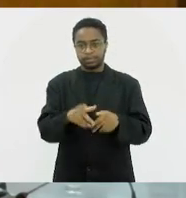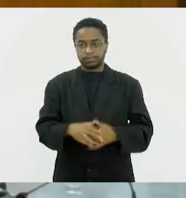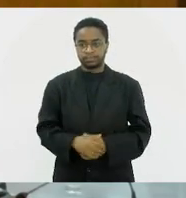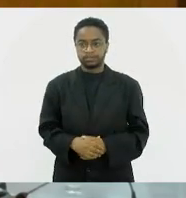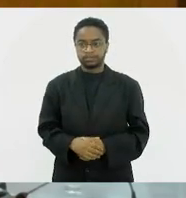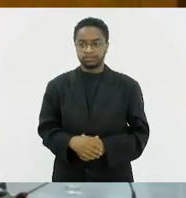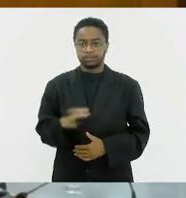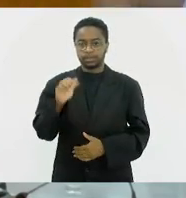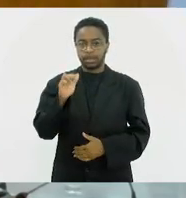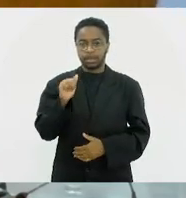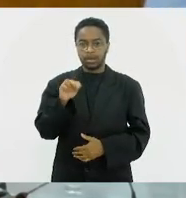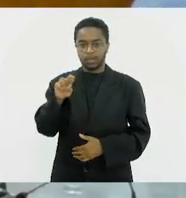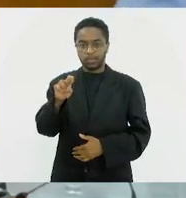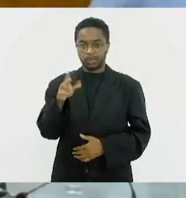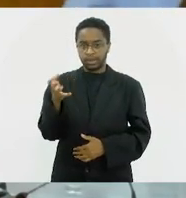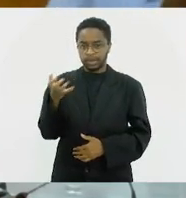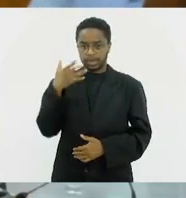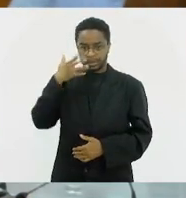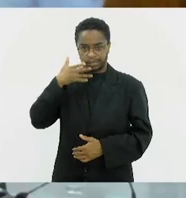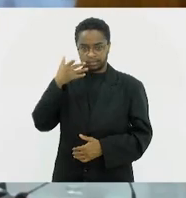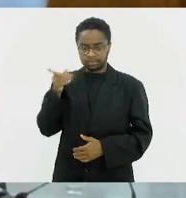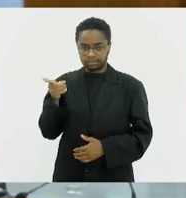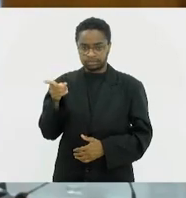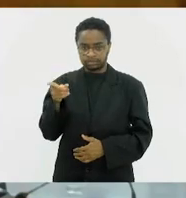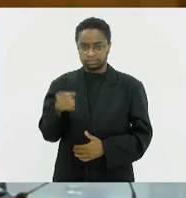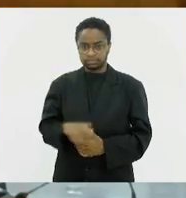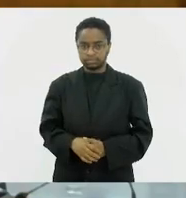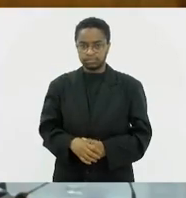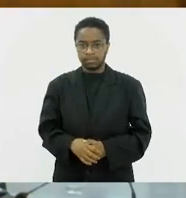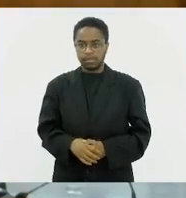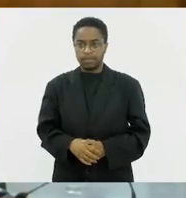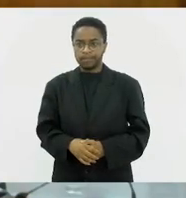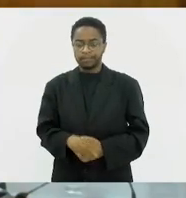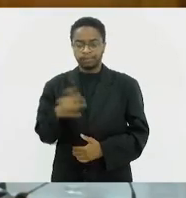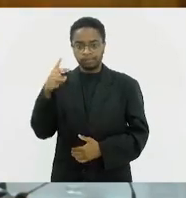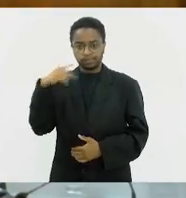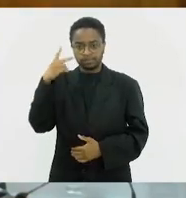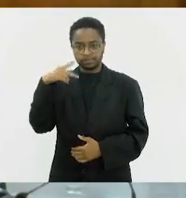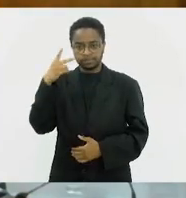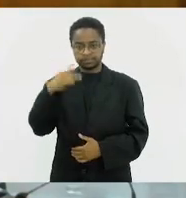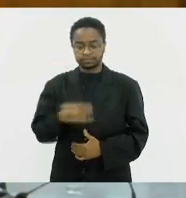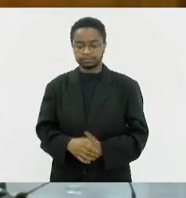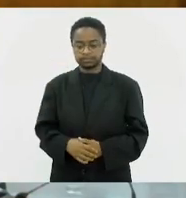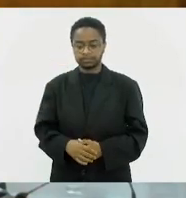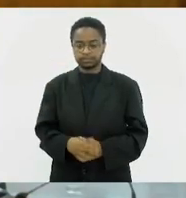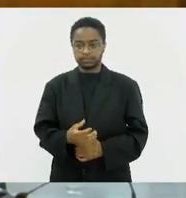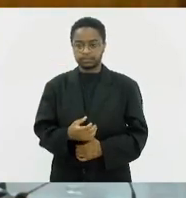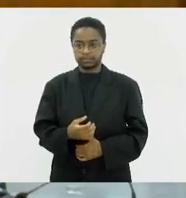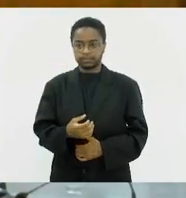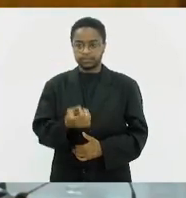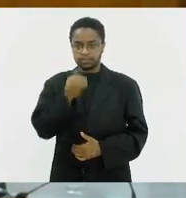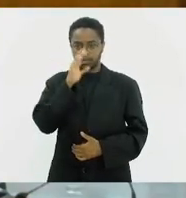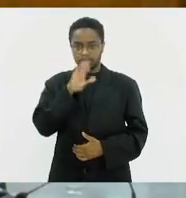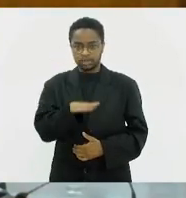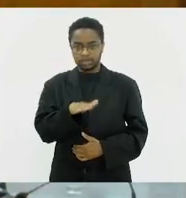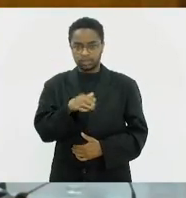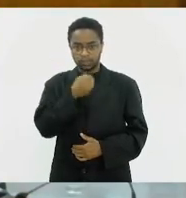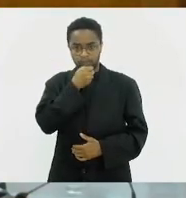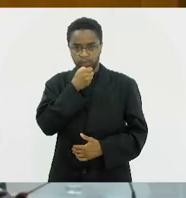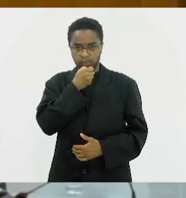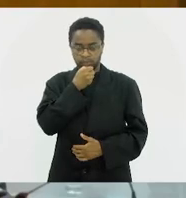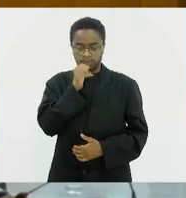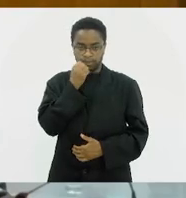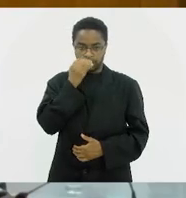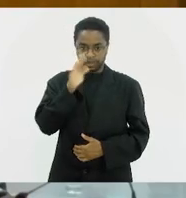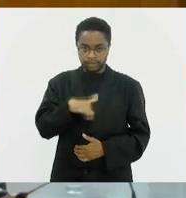Cacau da Padaria, quer fazer uso da palavra? Nosso vereador. Boa tarde. Alô, alô. Boa tarde